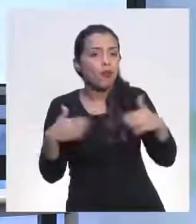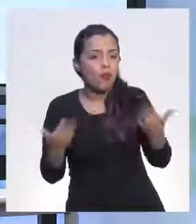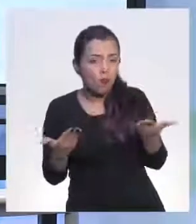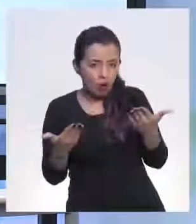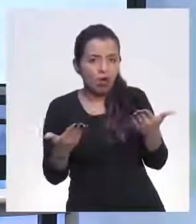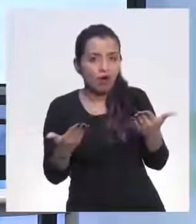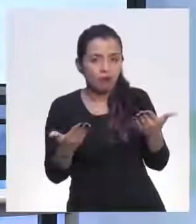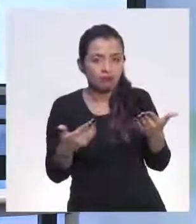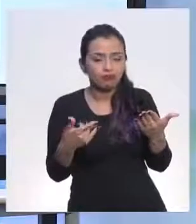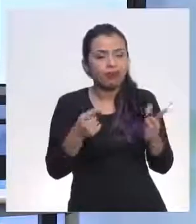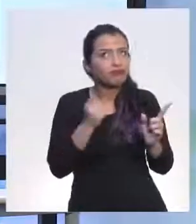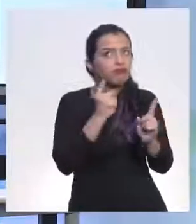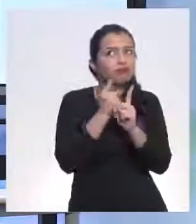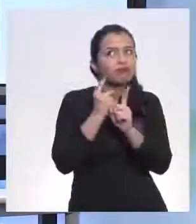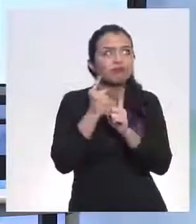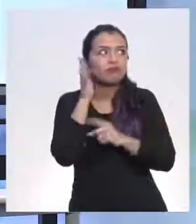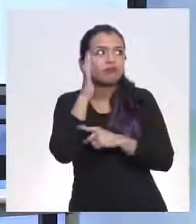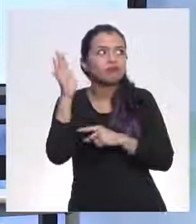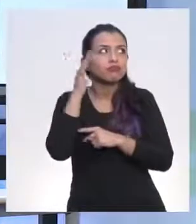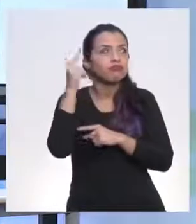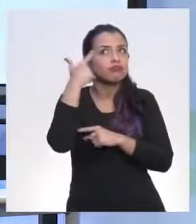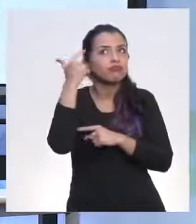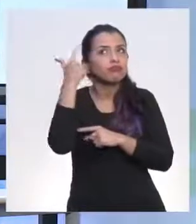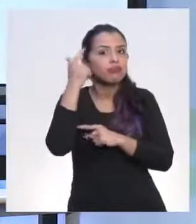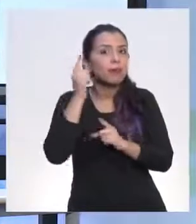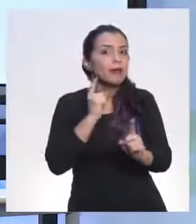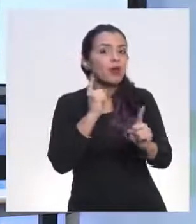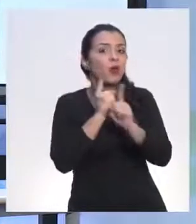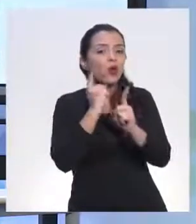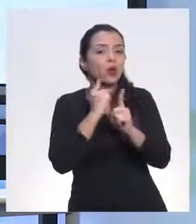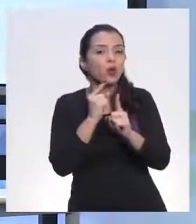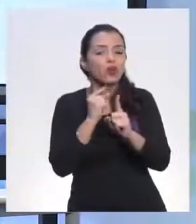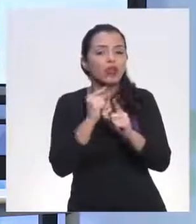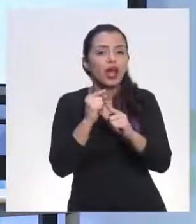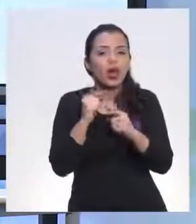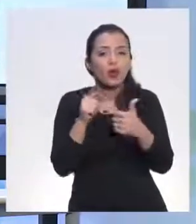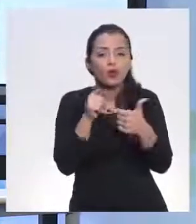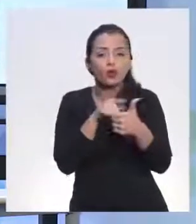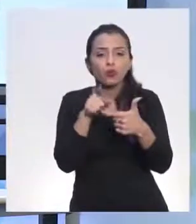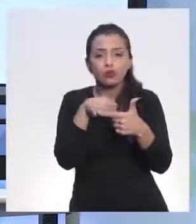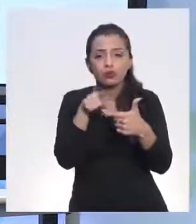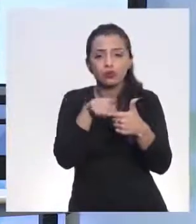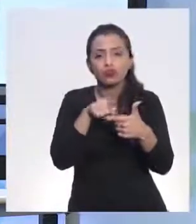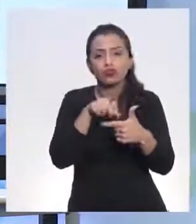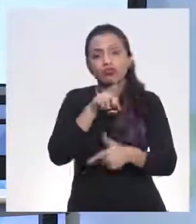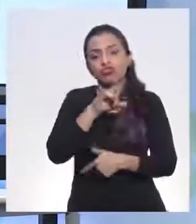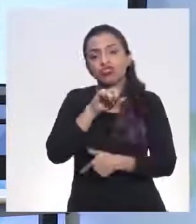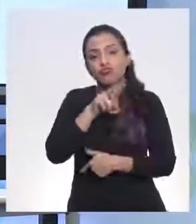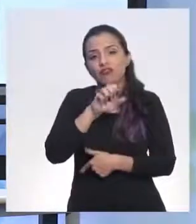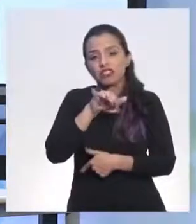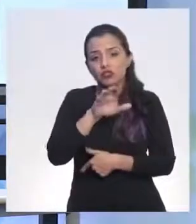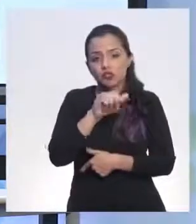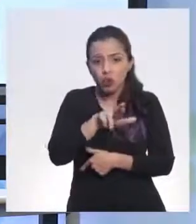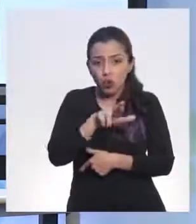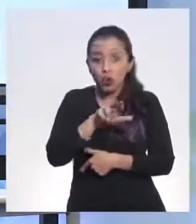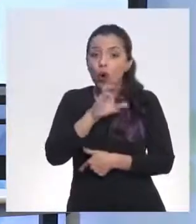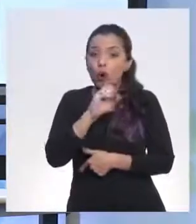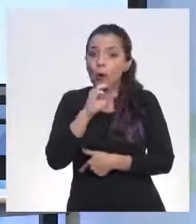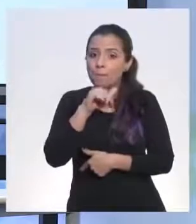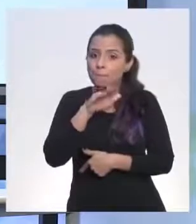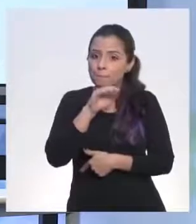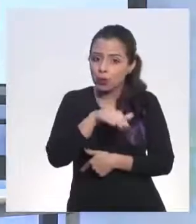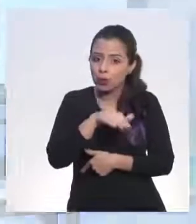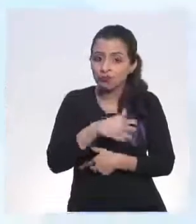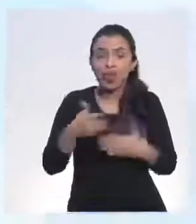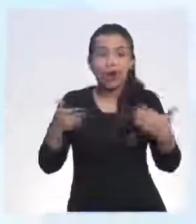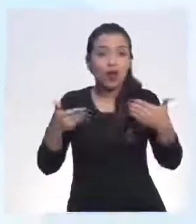que vocês consigam dividir, encontre esse divisor comum aí entre eles. Então, eu consegui aqui montar uma situação, Ale. Pode pôr a